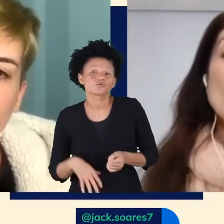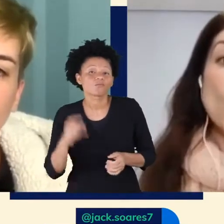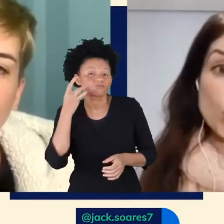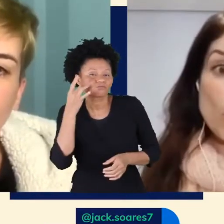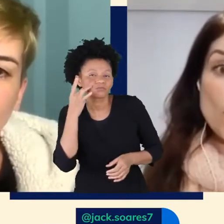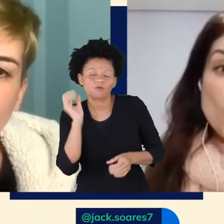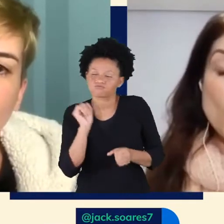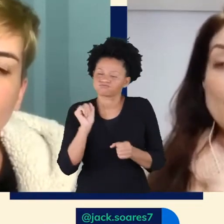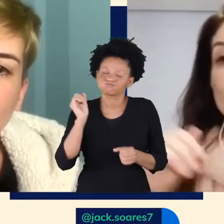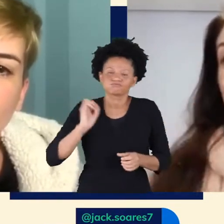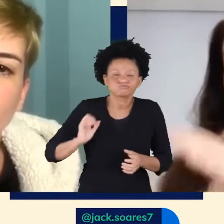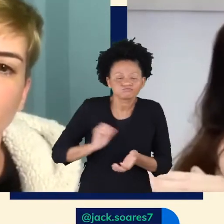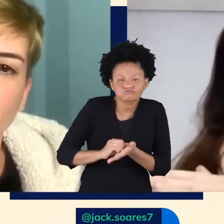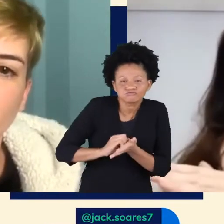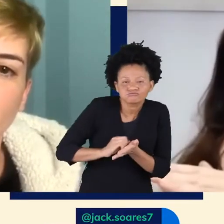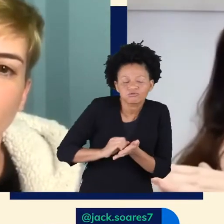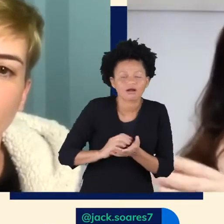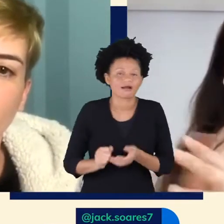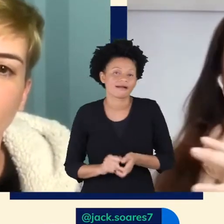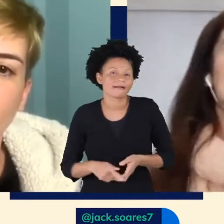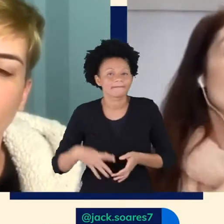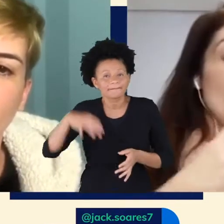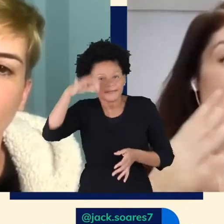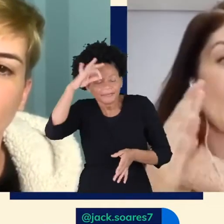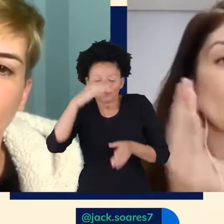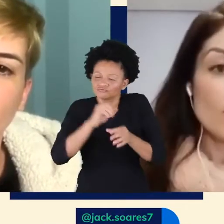Então, coçou o bumbum, coçou a pepeca,